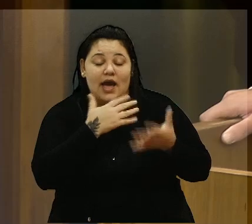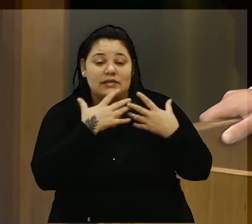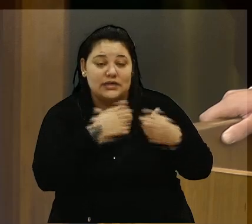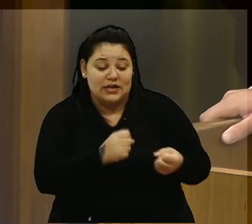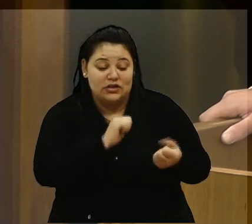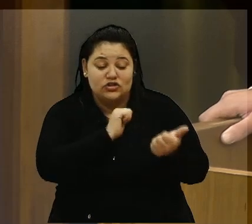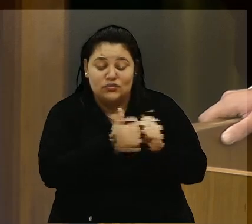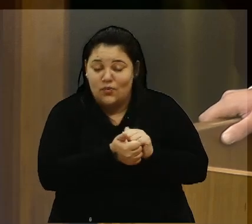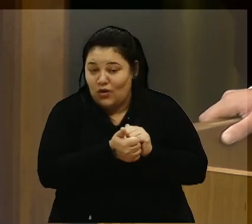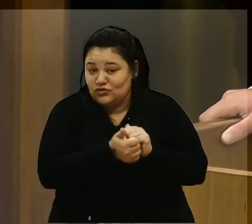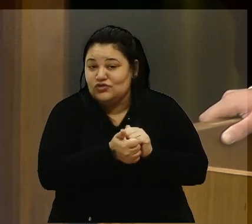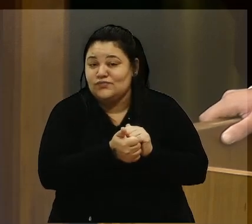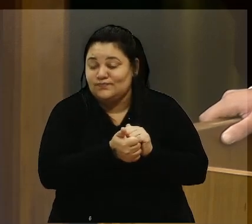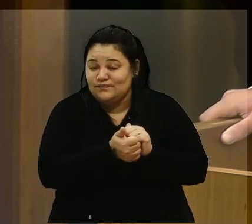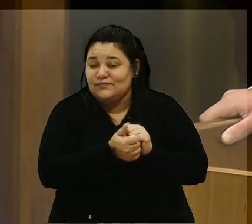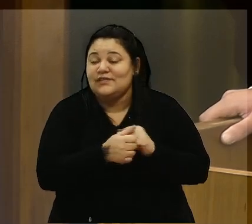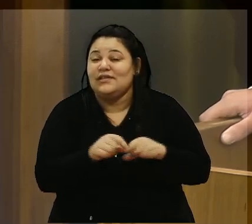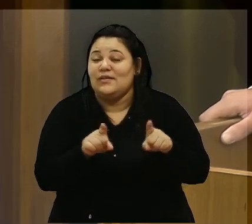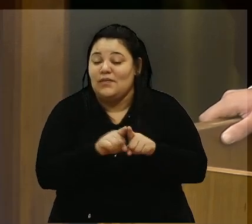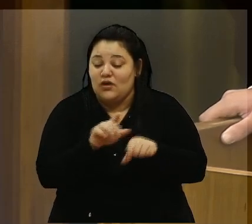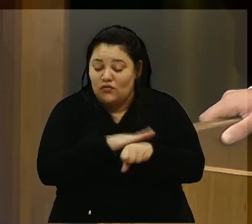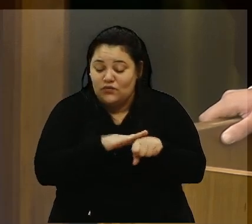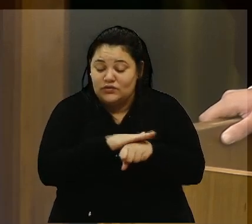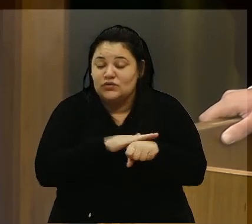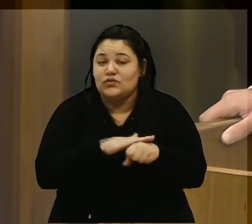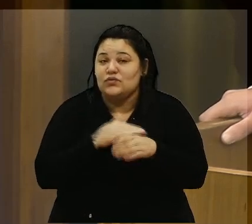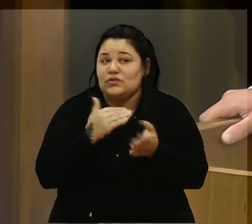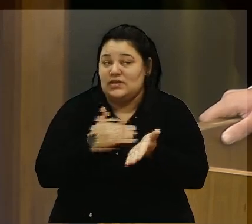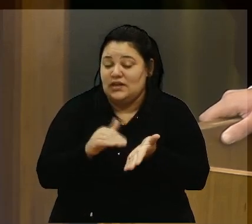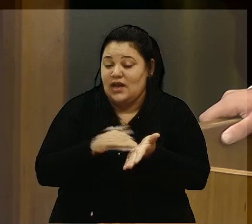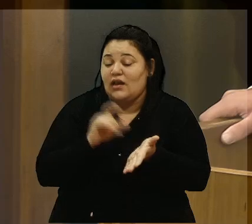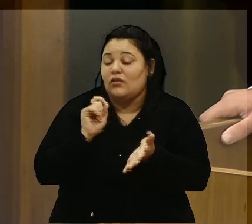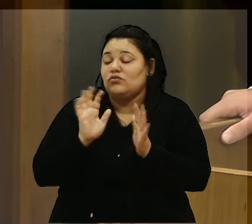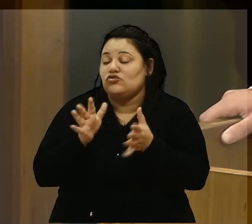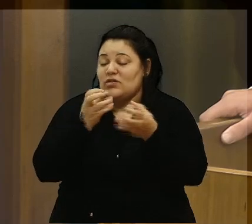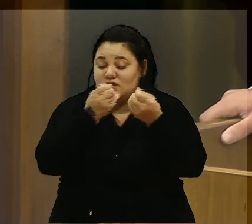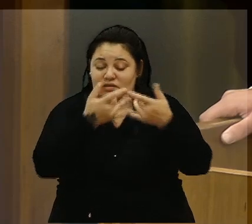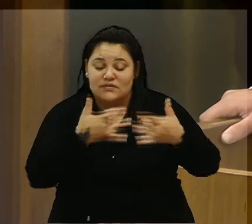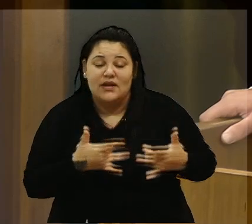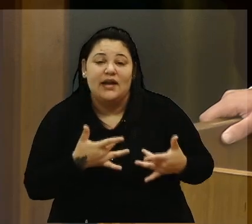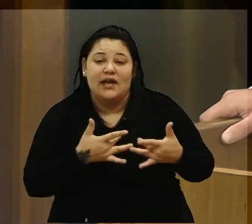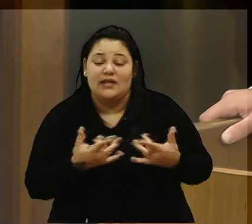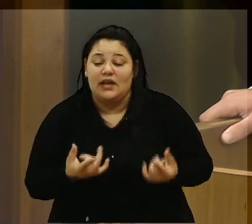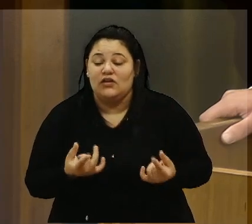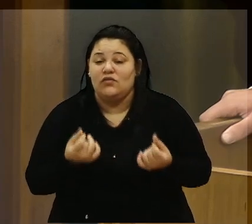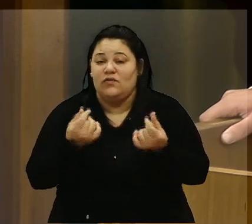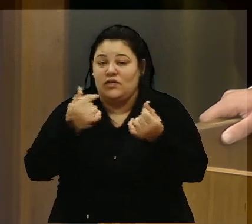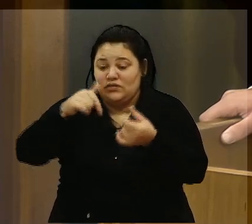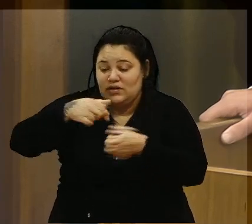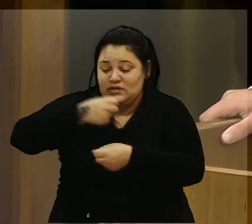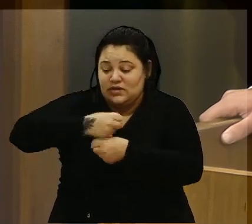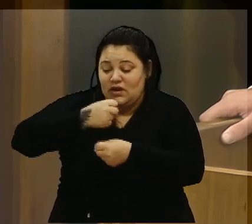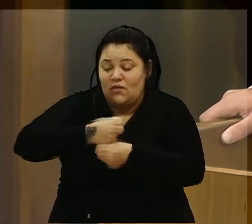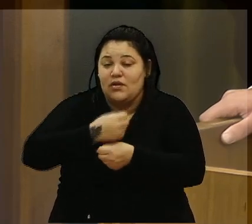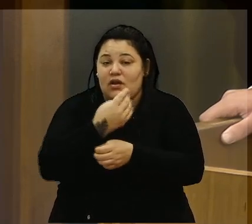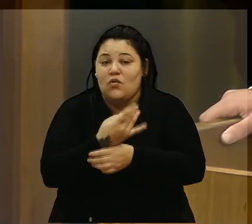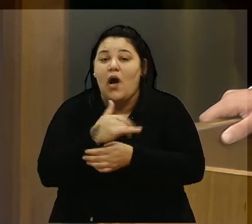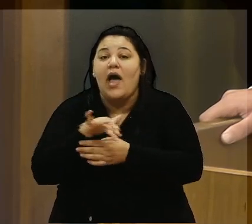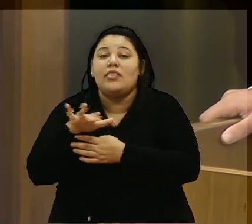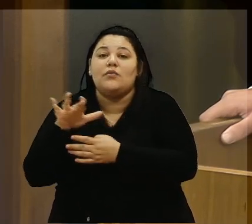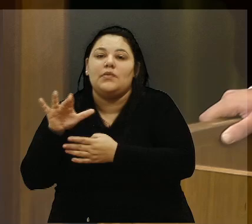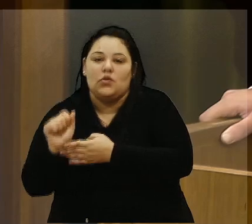Lazer conversar com o secretário. E o que foi passado para o secretário é que o valor desta obra está em 4 milhões.